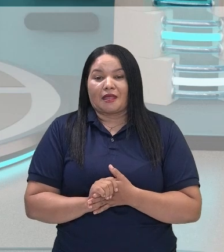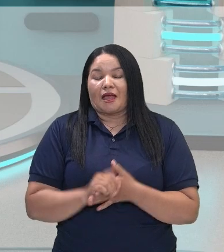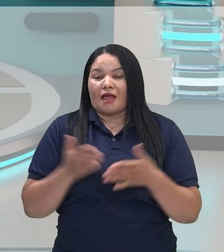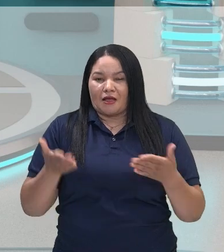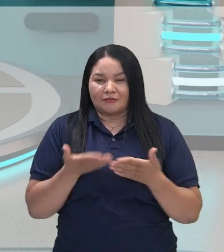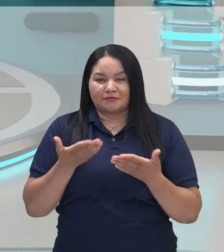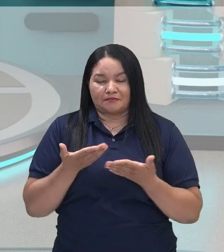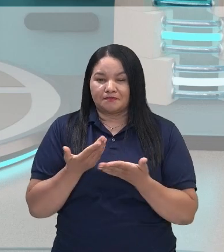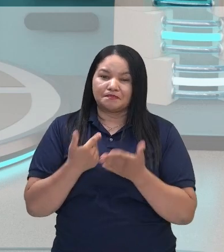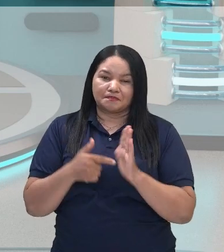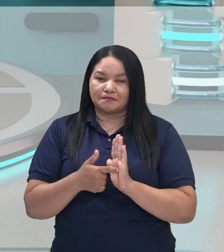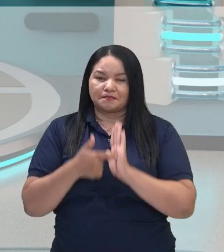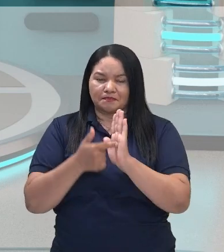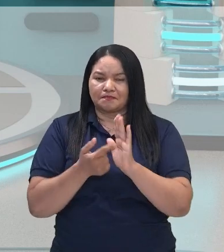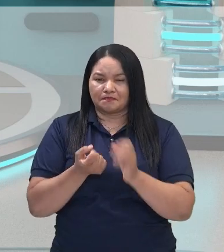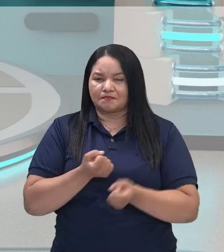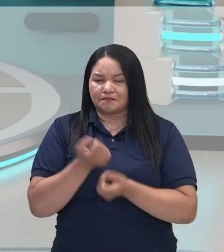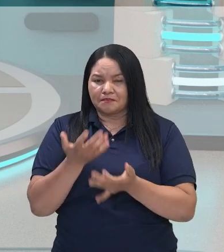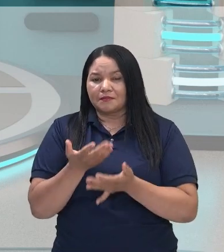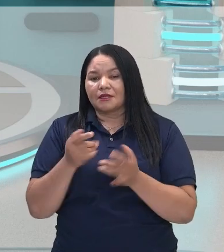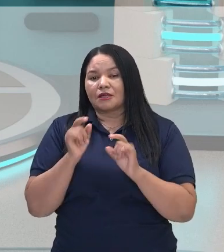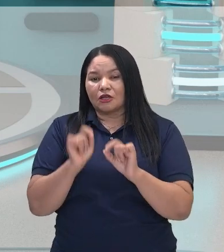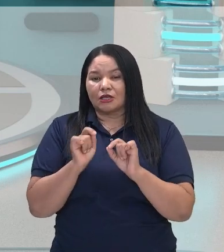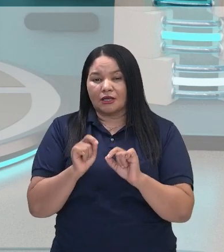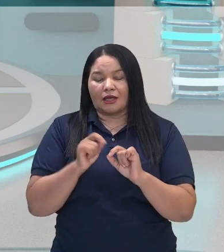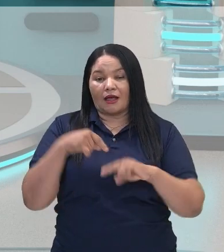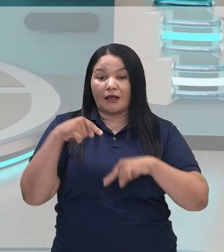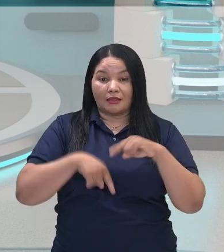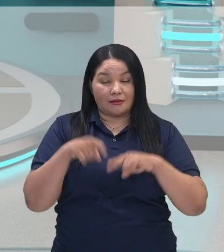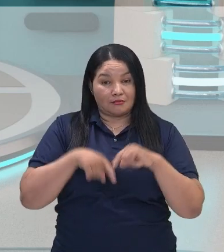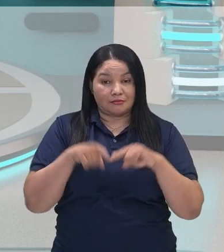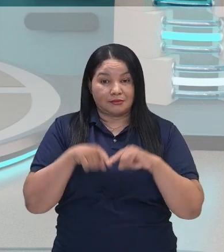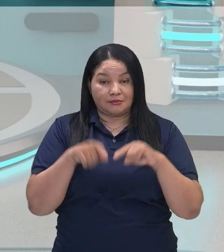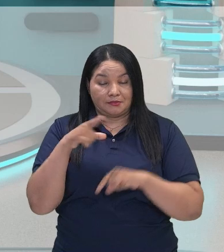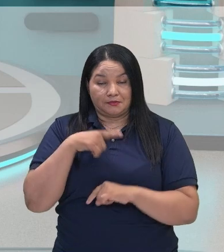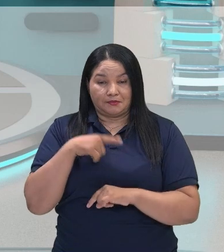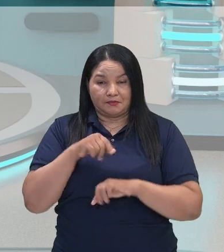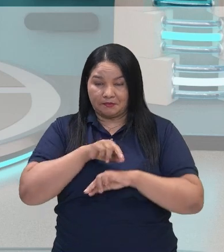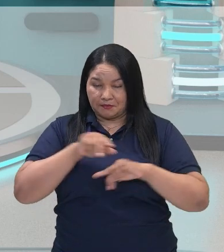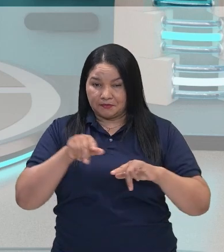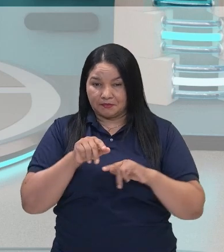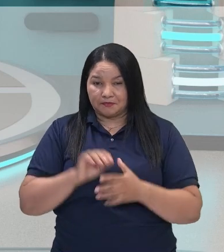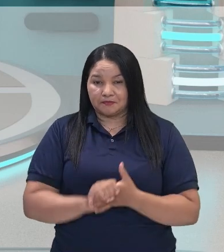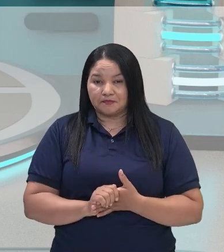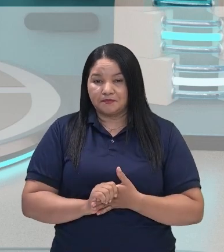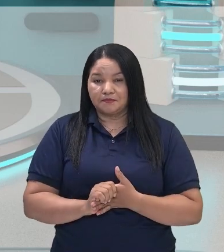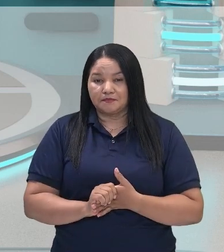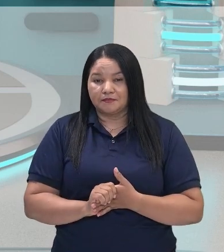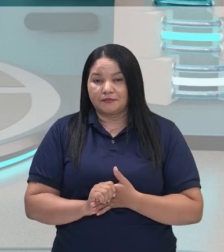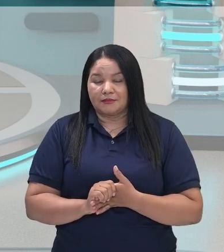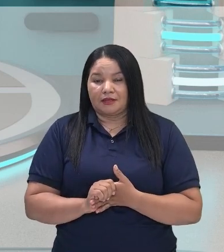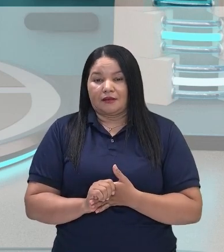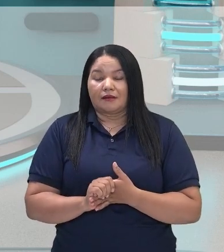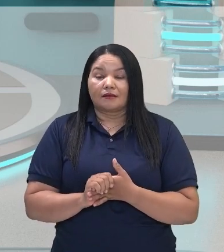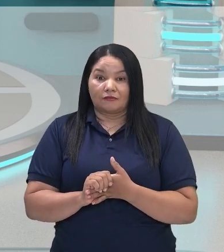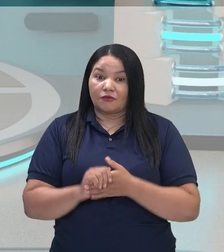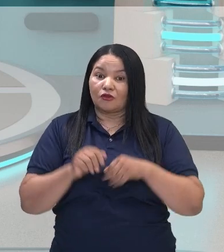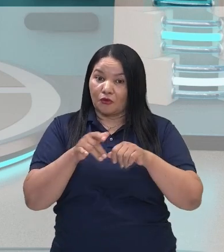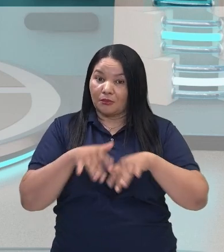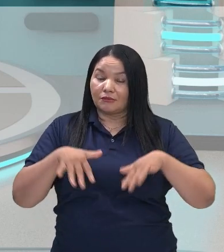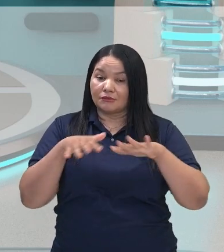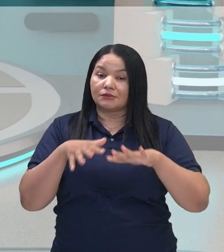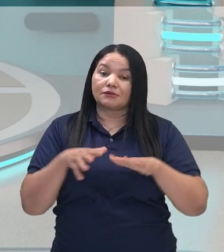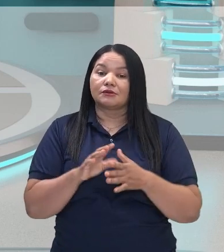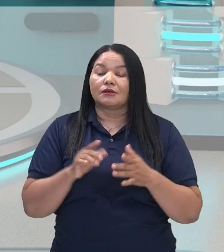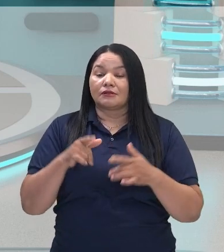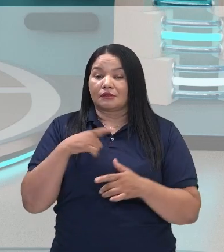essas apresentações, existem elementos que compõem esse cenário, essa apresentação, que nós temos